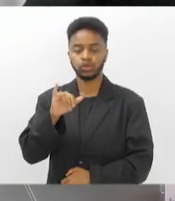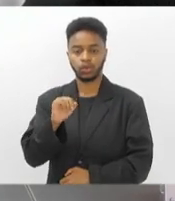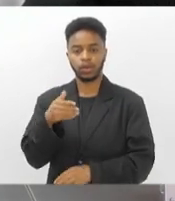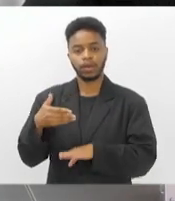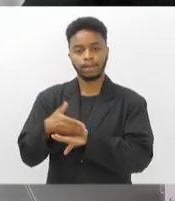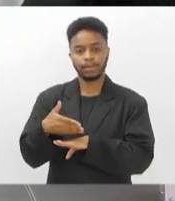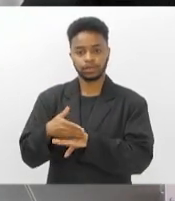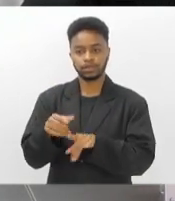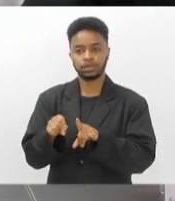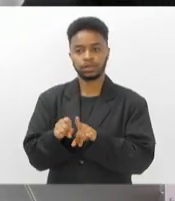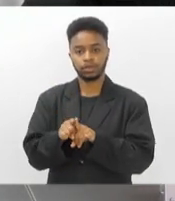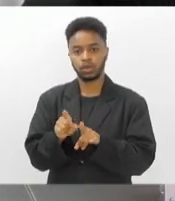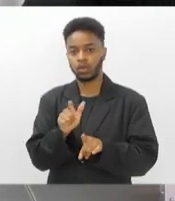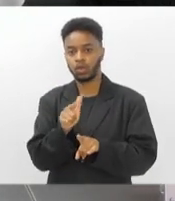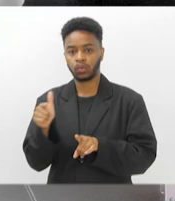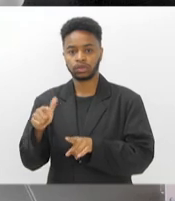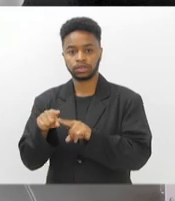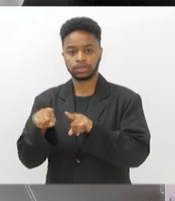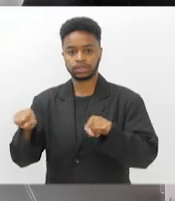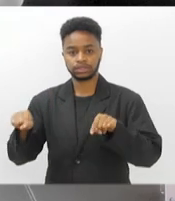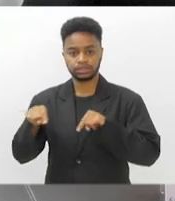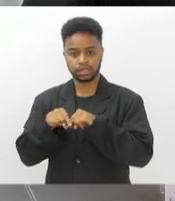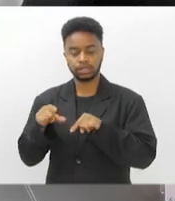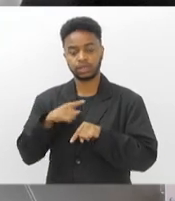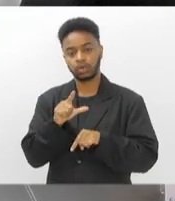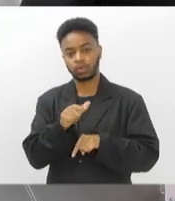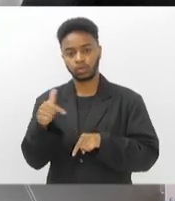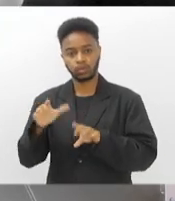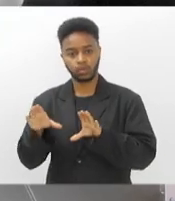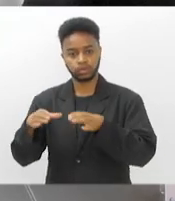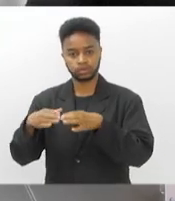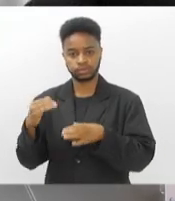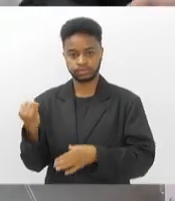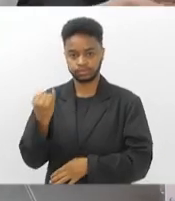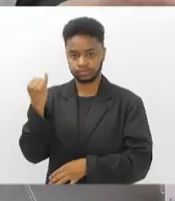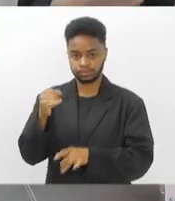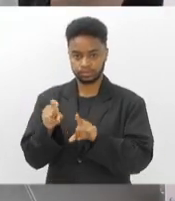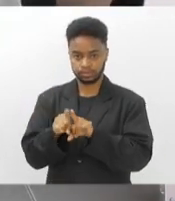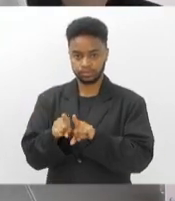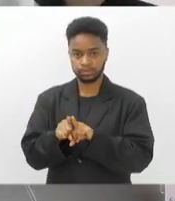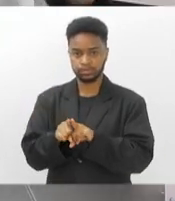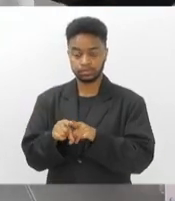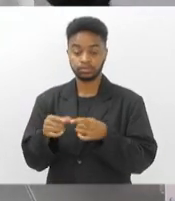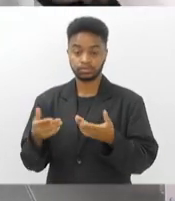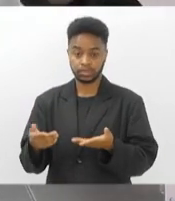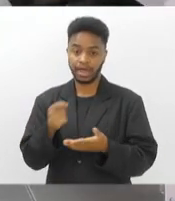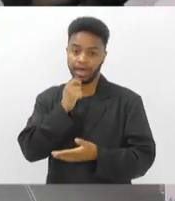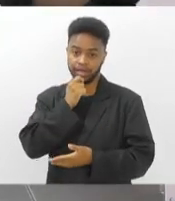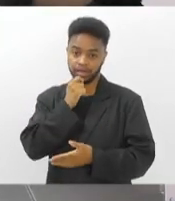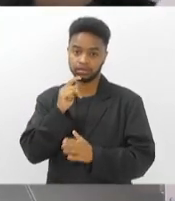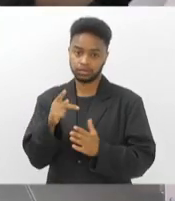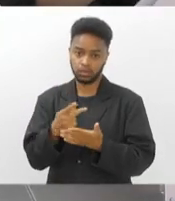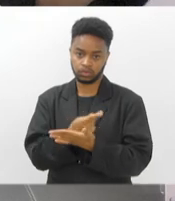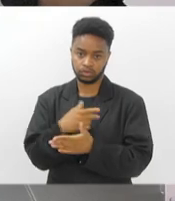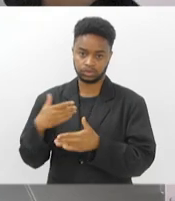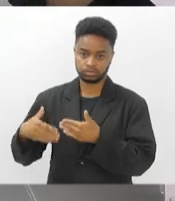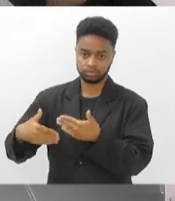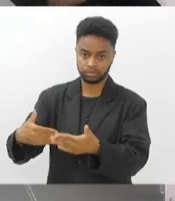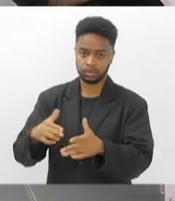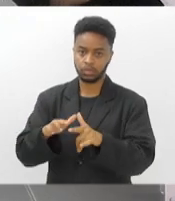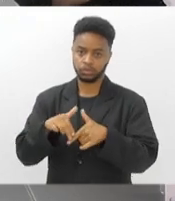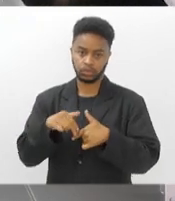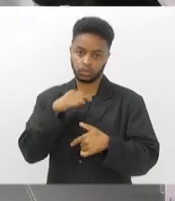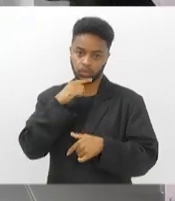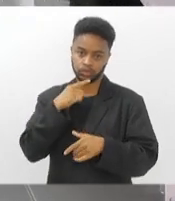aqui ao lado de outra sala de de uma outra comissão também muito importante e ainda está em andamento por isso não